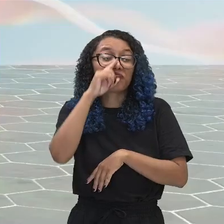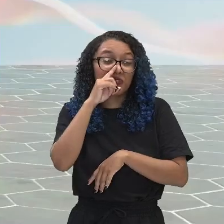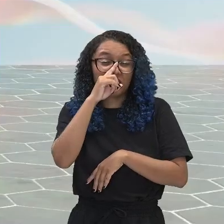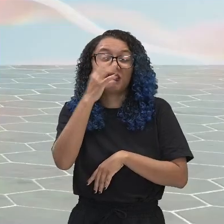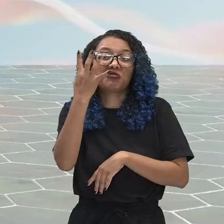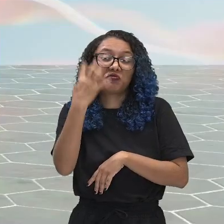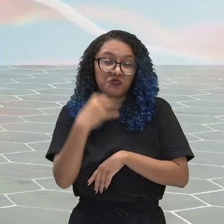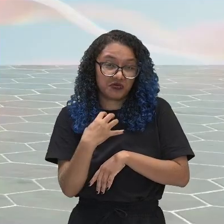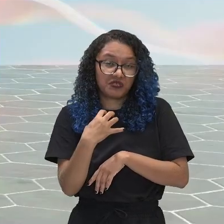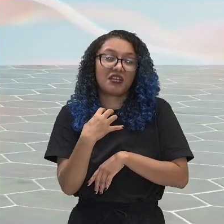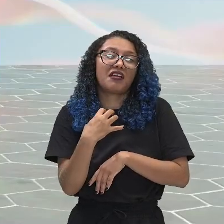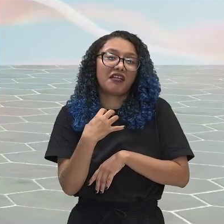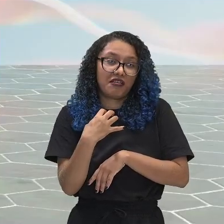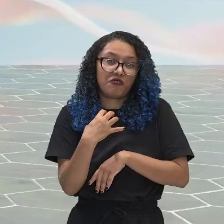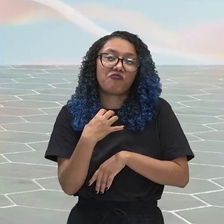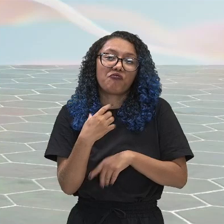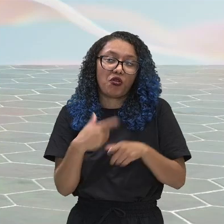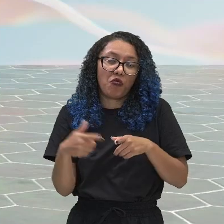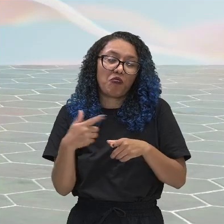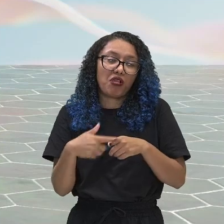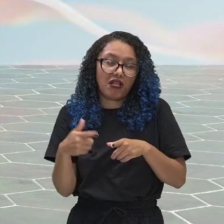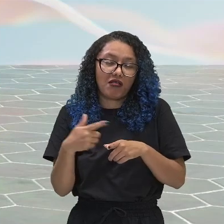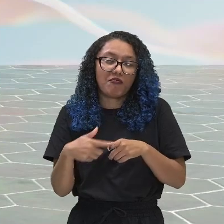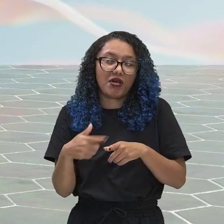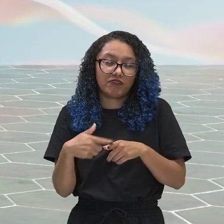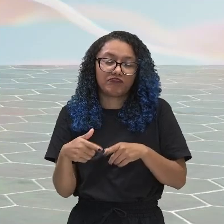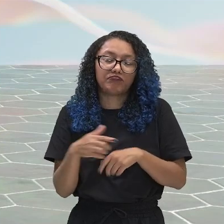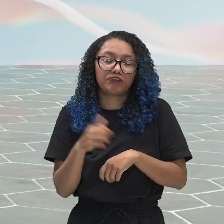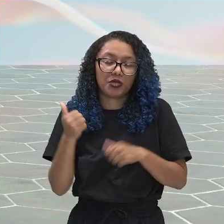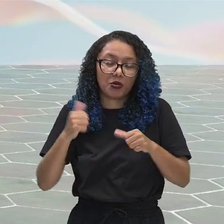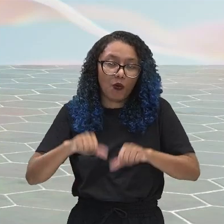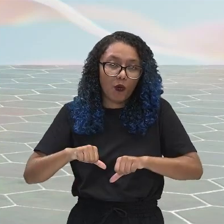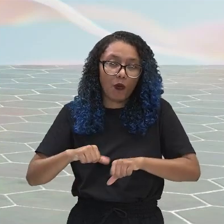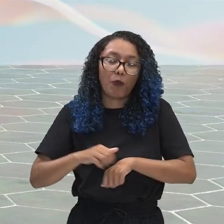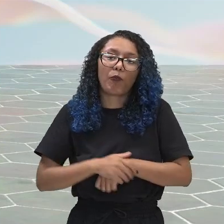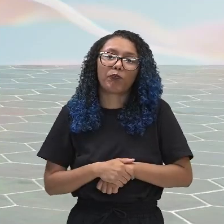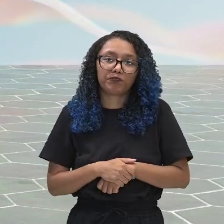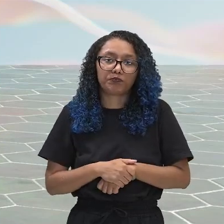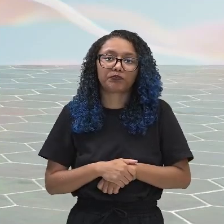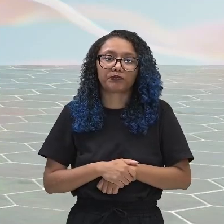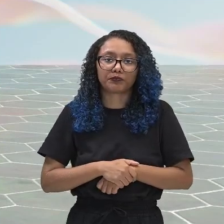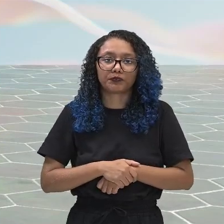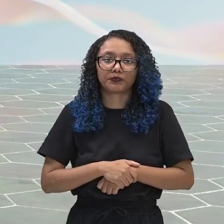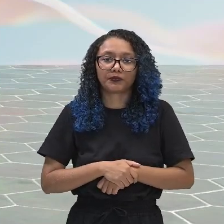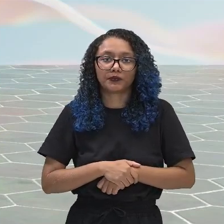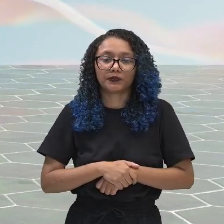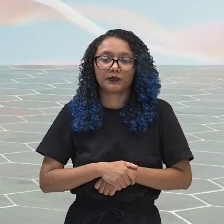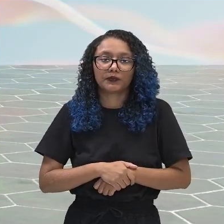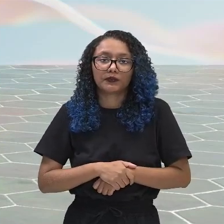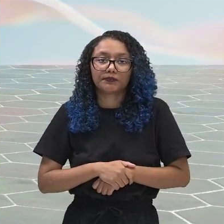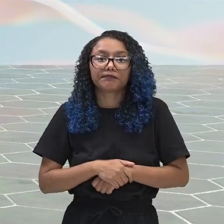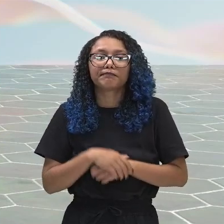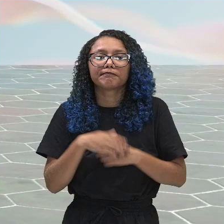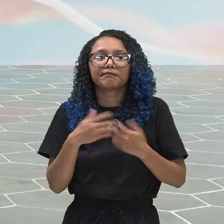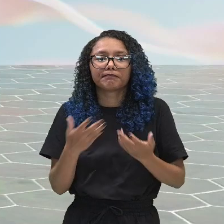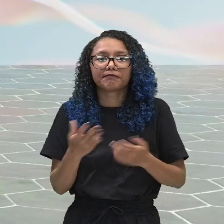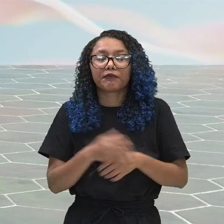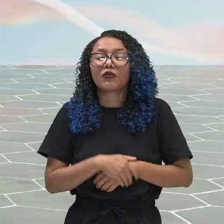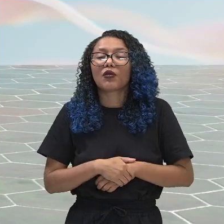situações ali para a saúde do homem. Então, nós tivemos aí um assunto sobre o sistema reprodutor